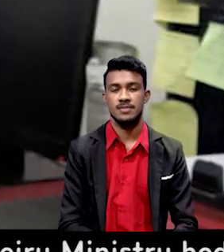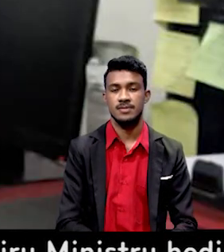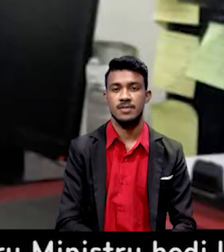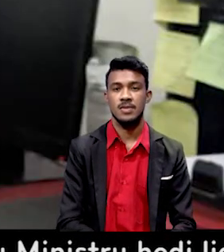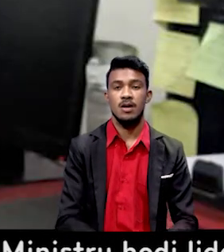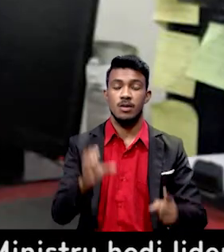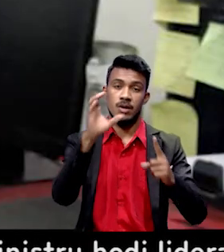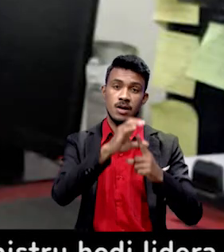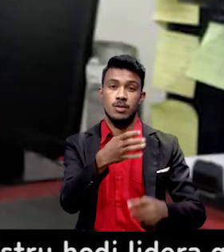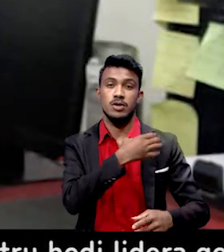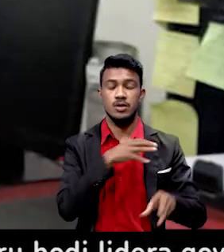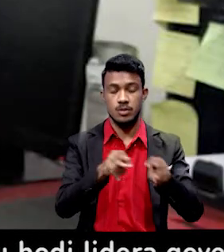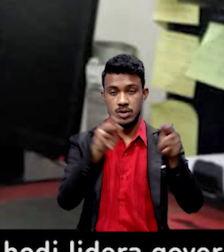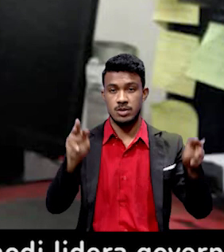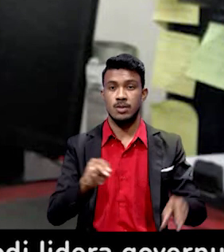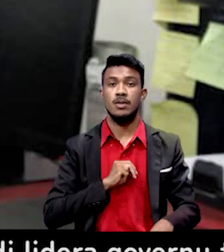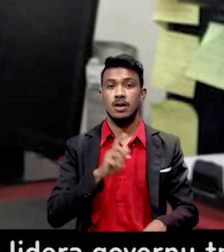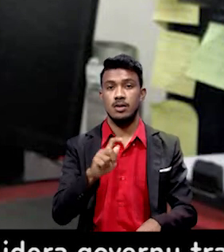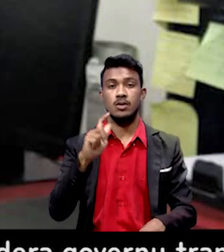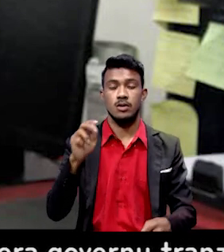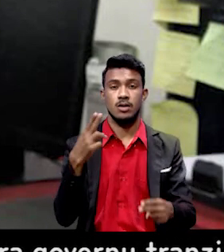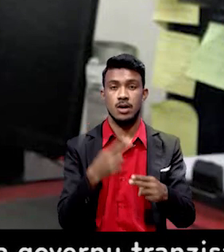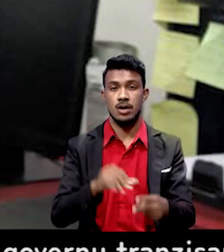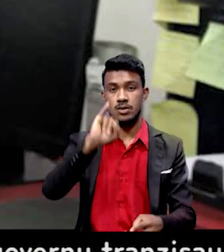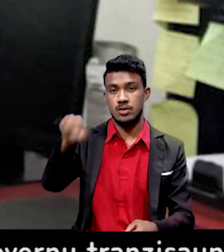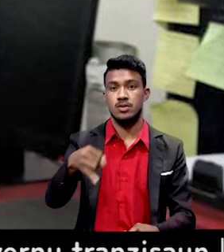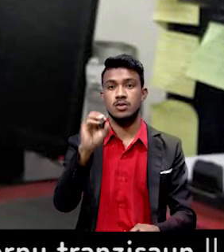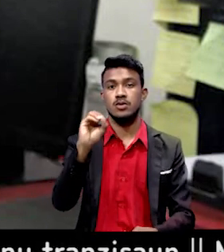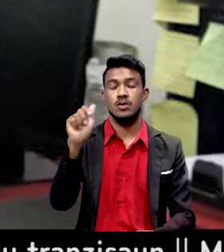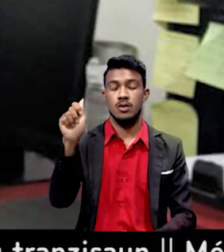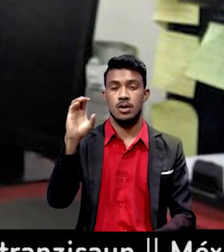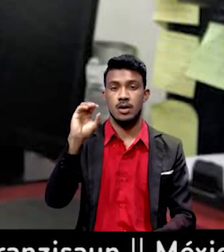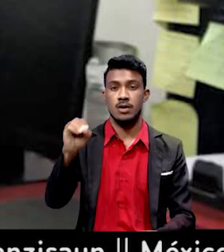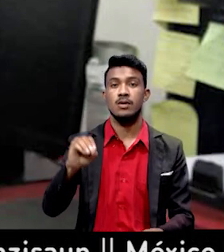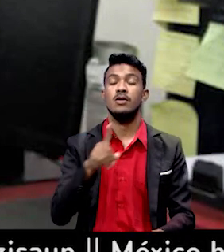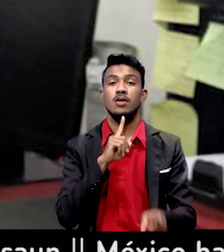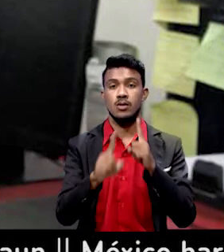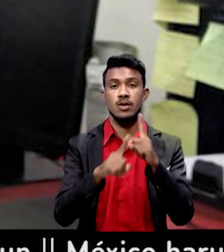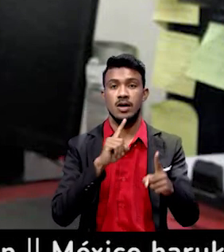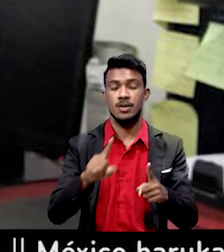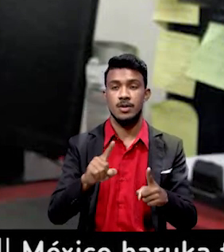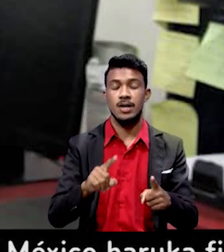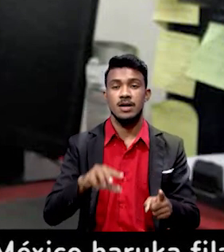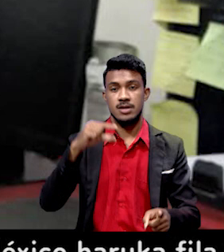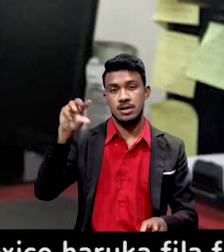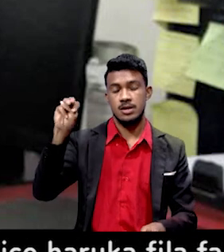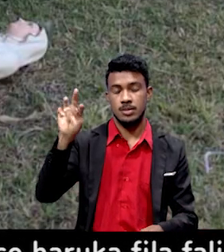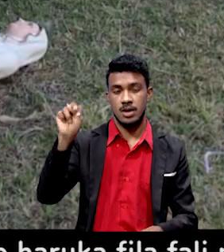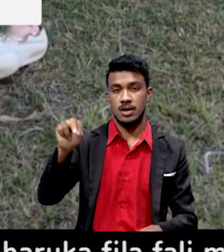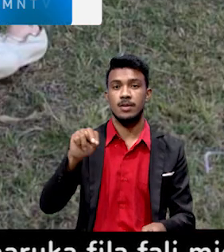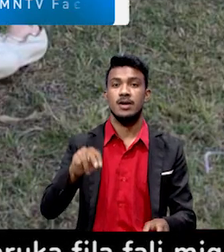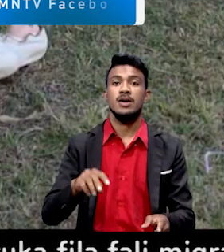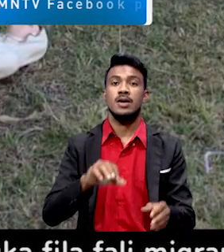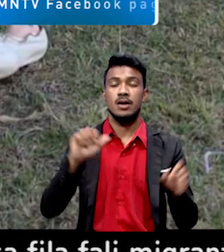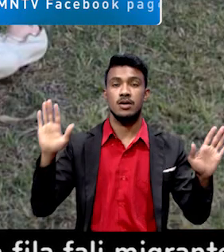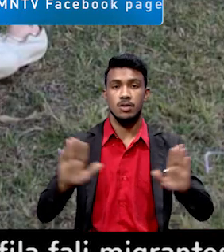Comandante Penetele Município Manatutu, Superintendente João da Costa, atou assunto, né? Baseamento e domingo semana, né? Relaciona o caso de